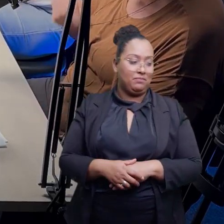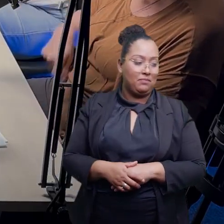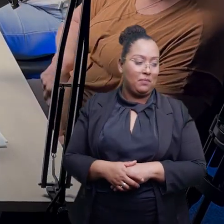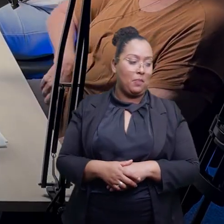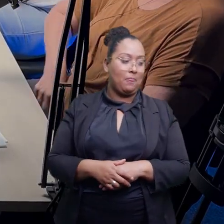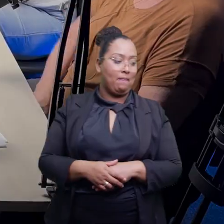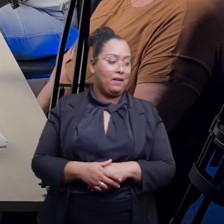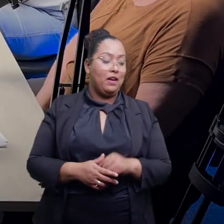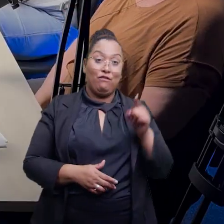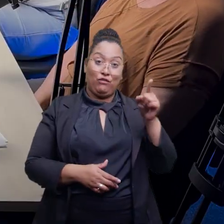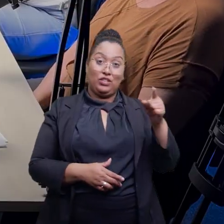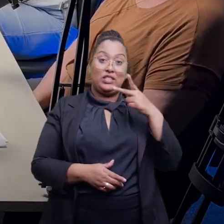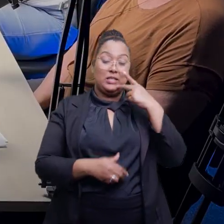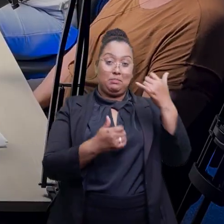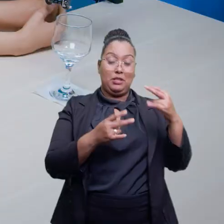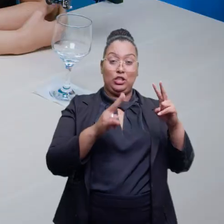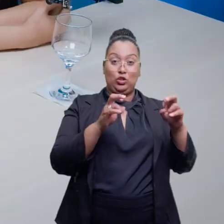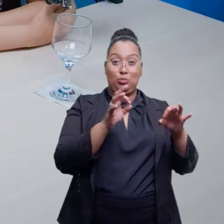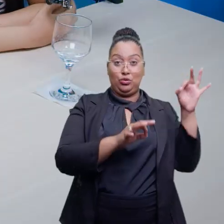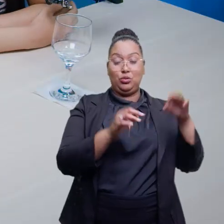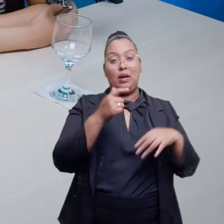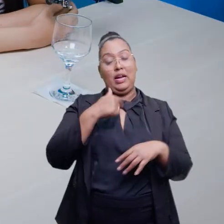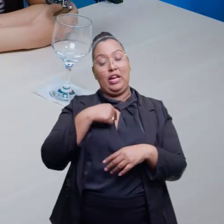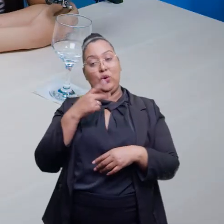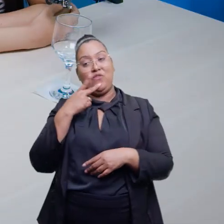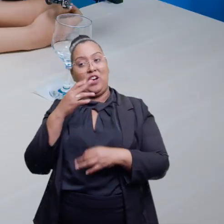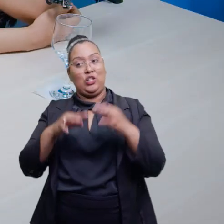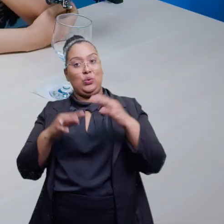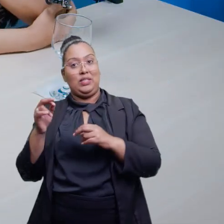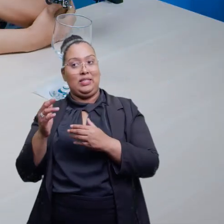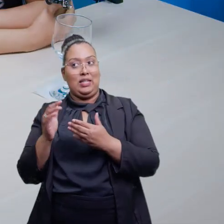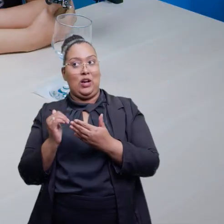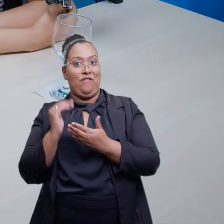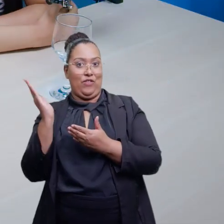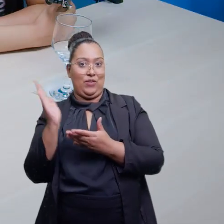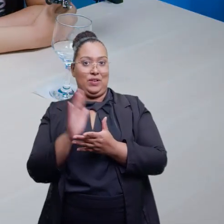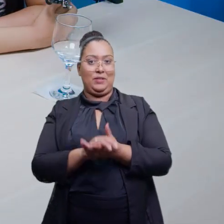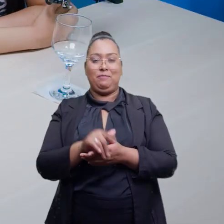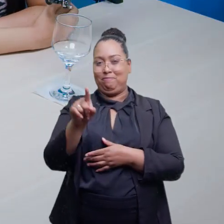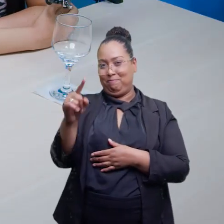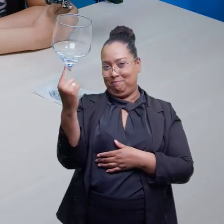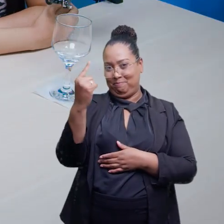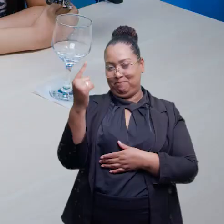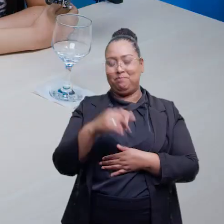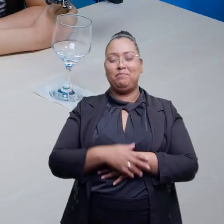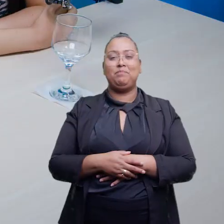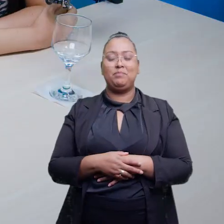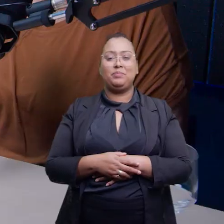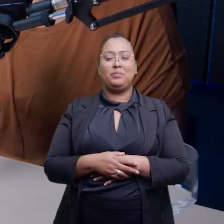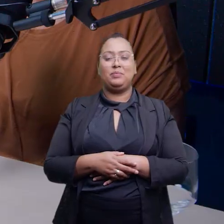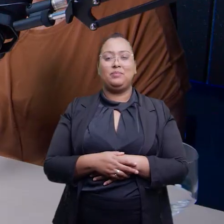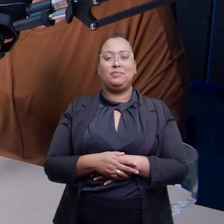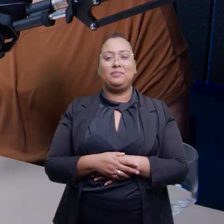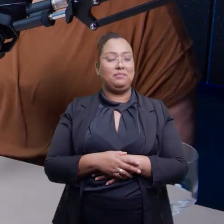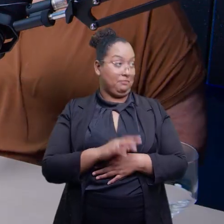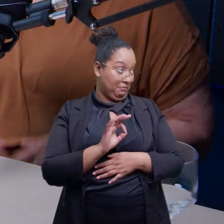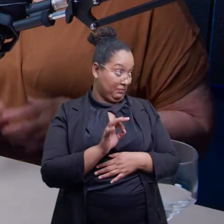dobradinha. Você fala do judicial, eu falo do extrajudicial. Combinado. Pode começar então, Vera. Do extrajudicial?